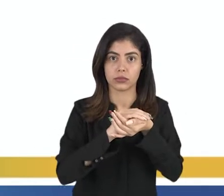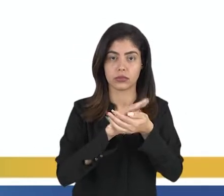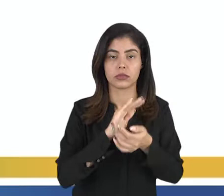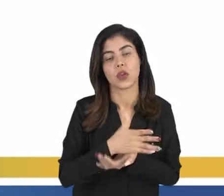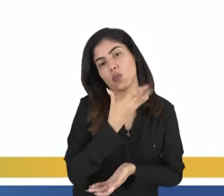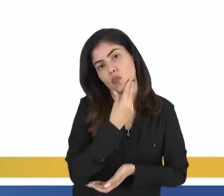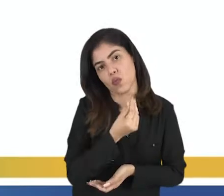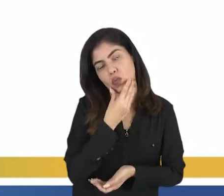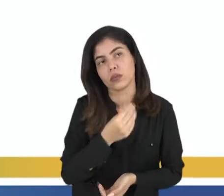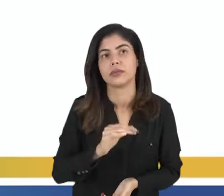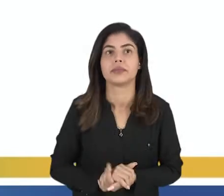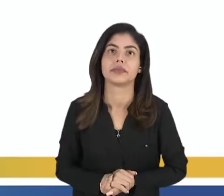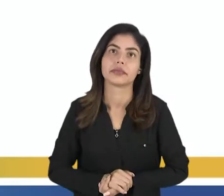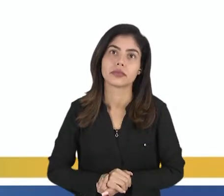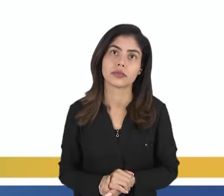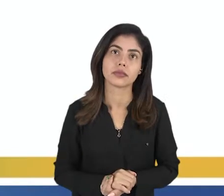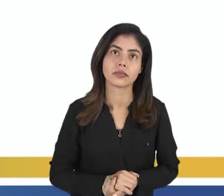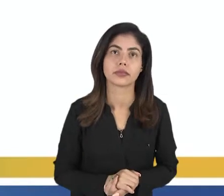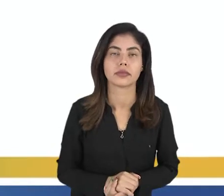um punho de um homem fechado.